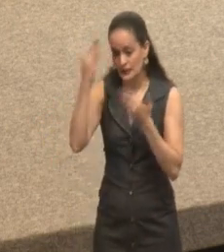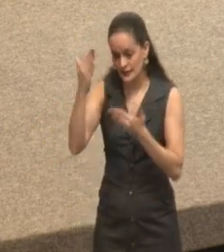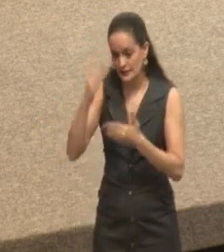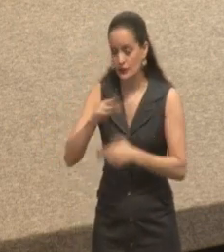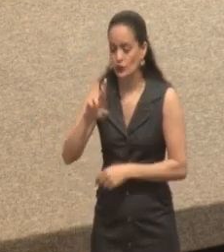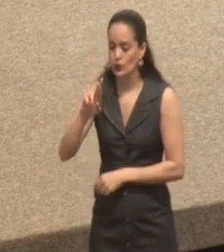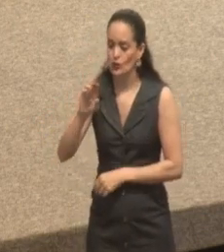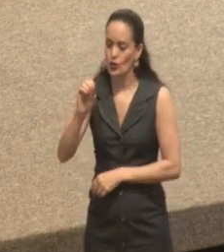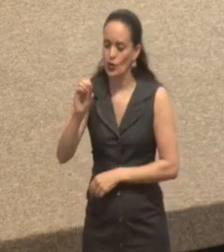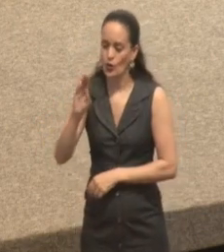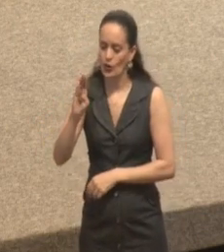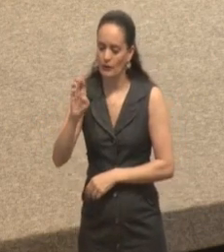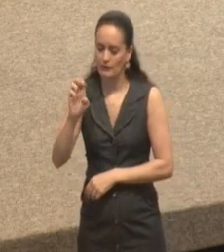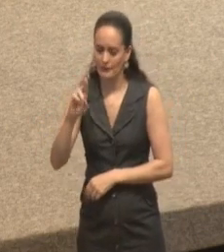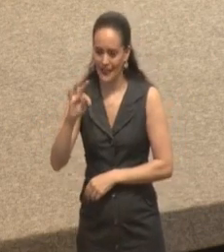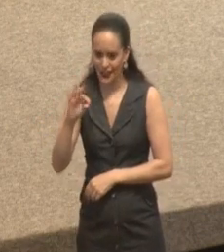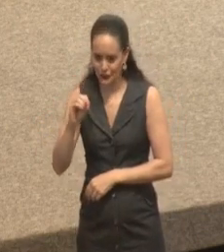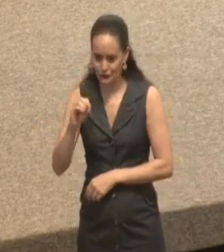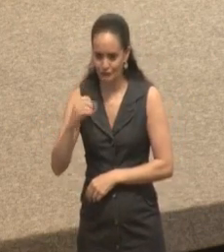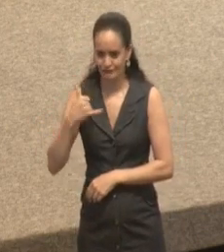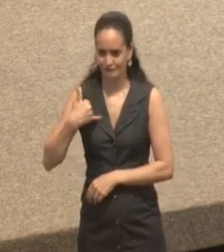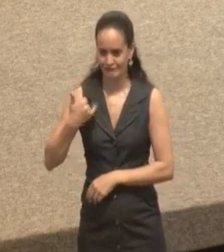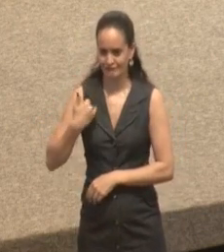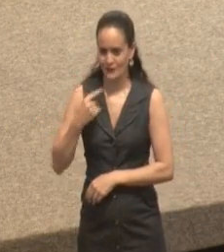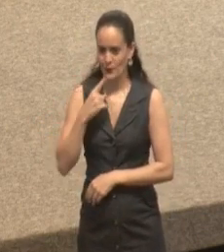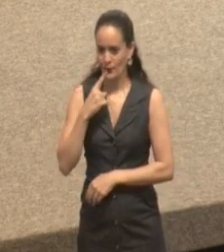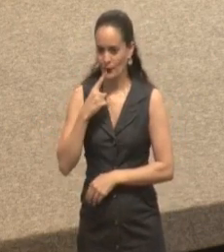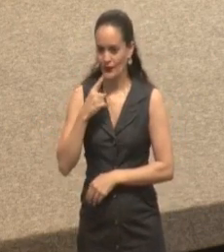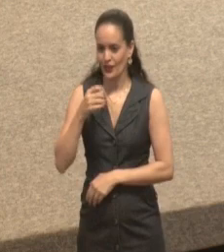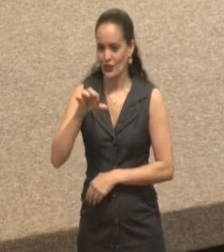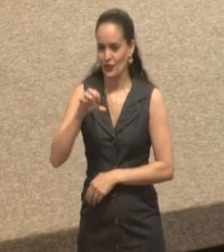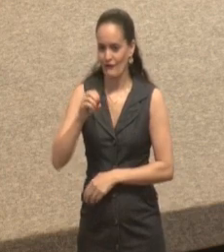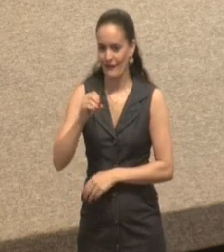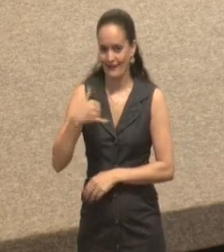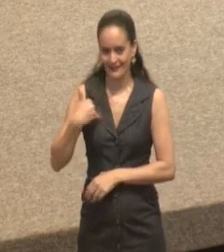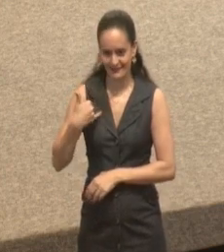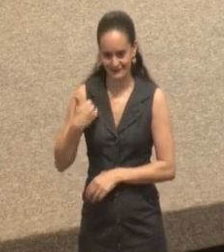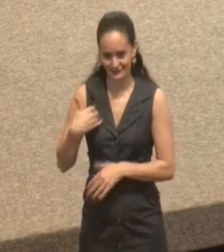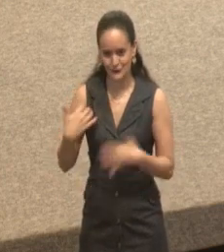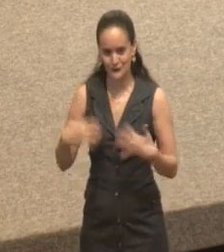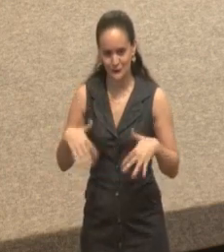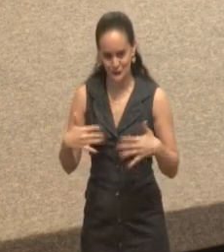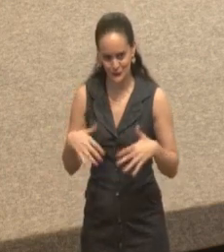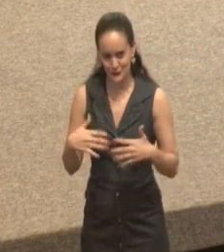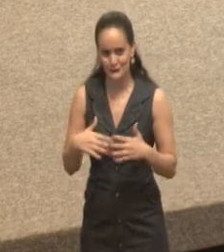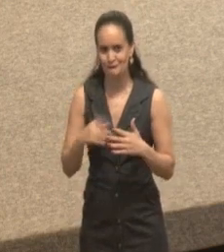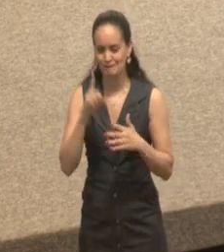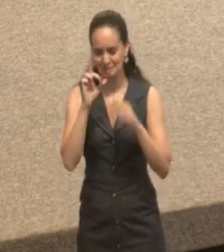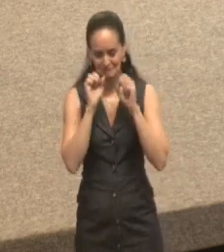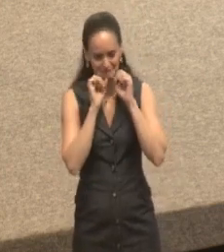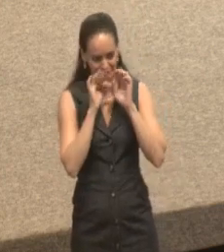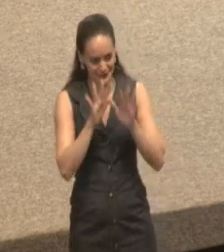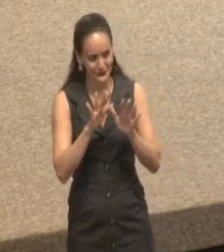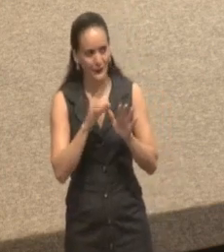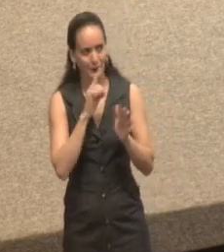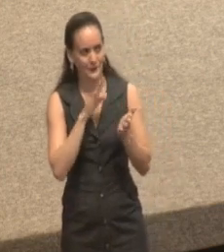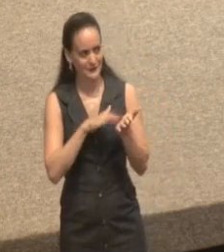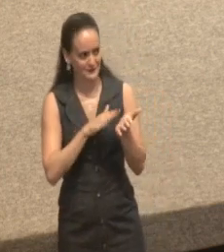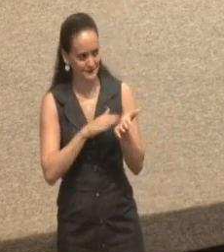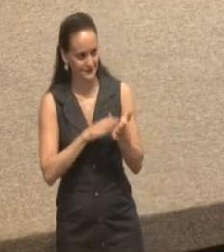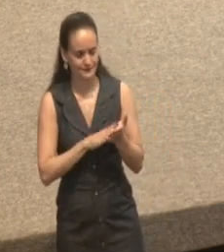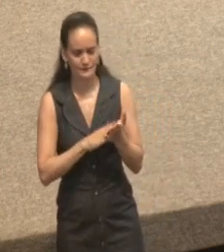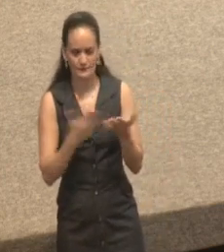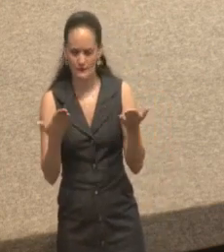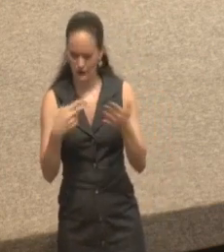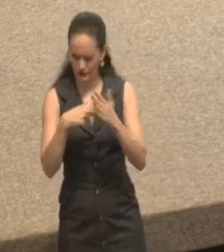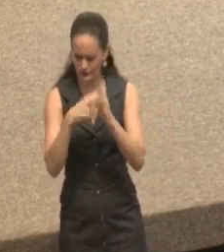90 anos, ontem comemorando com a igreja, ali com ele, e a nossa irmã Nieda e a sua família. Feche os